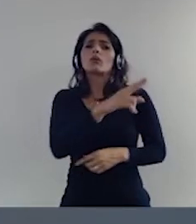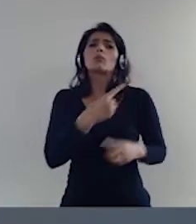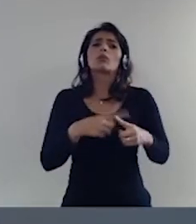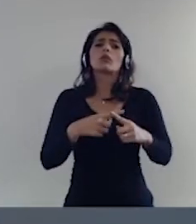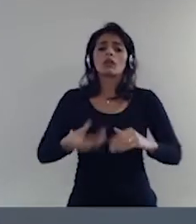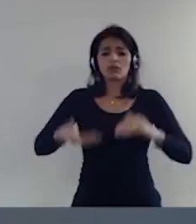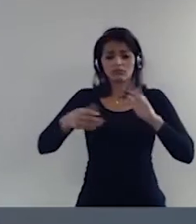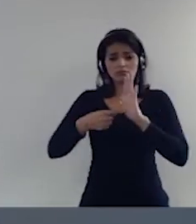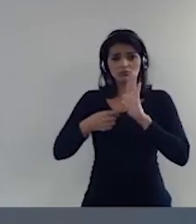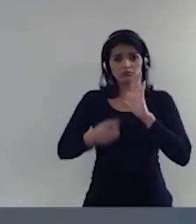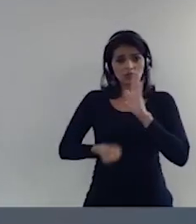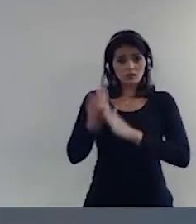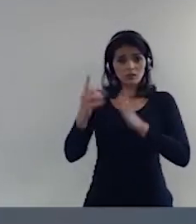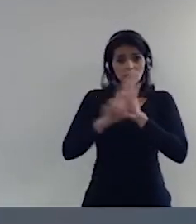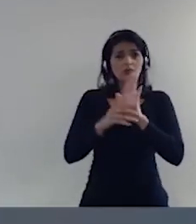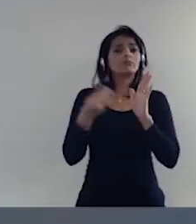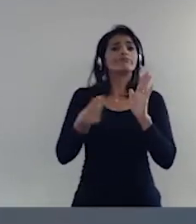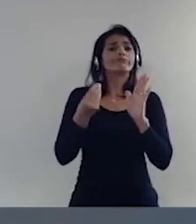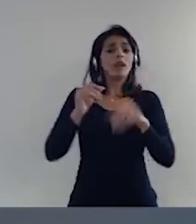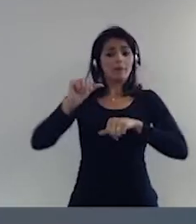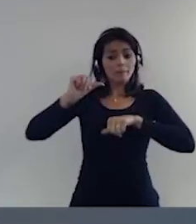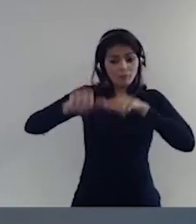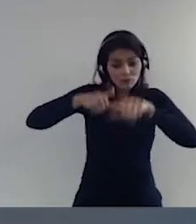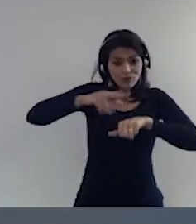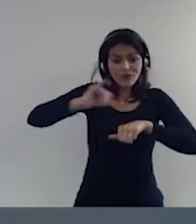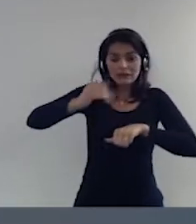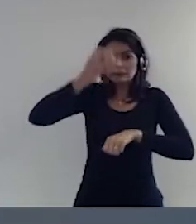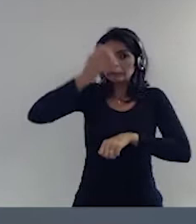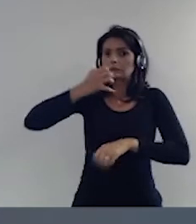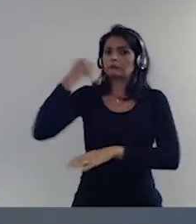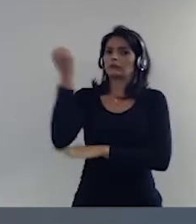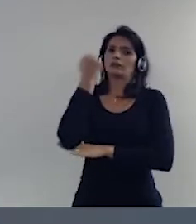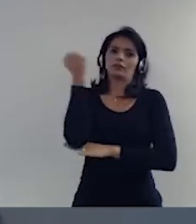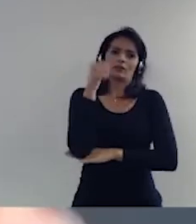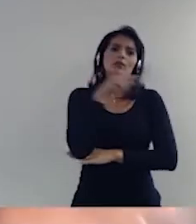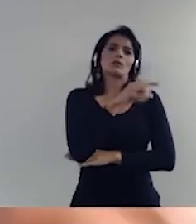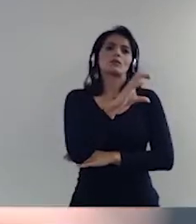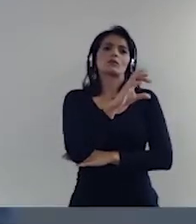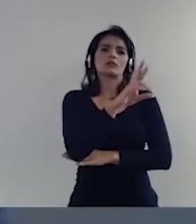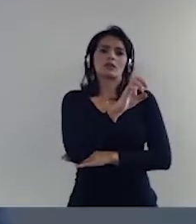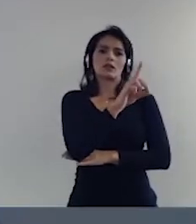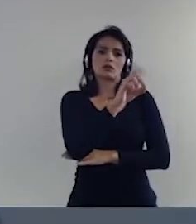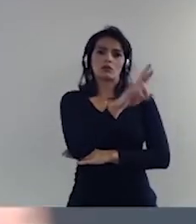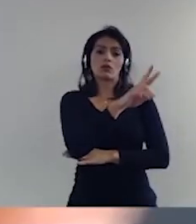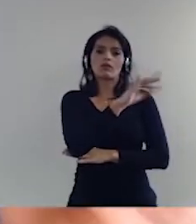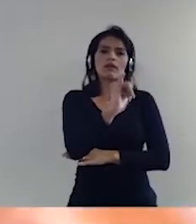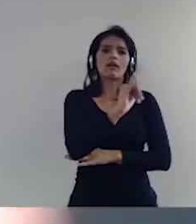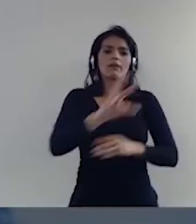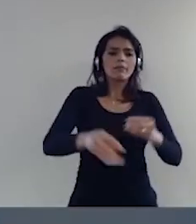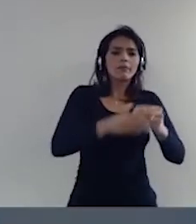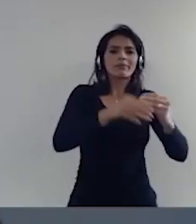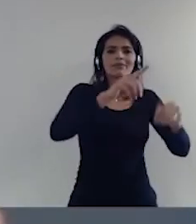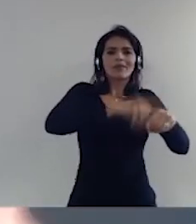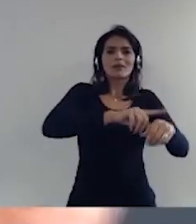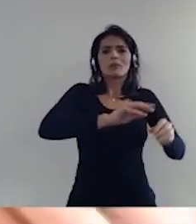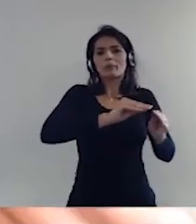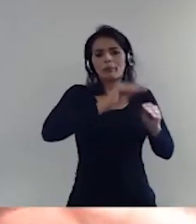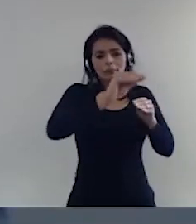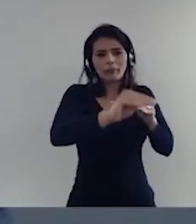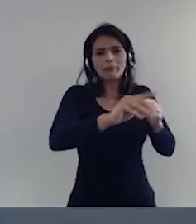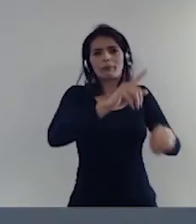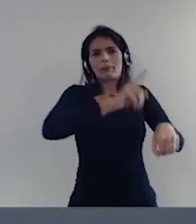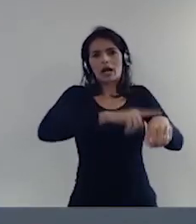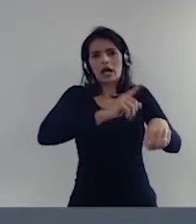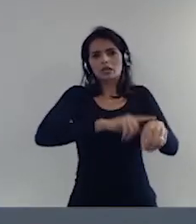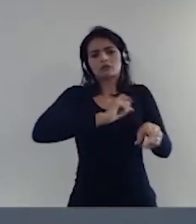legislador? Porque a modificação vai agravar a situação do credor. Ele vai dar um suplemento de preço, ele vai dar mais prazo, ele vai modificar a